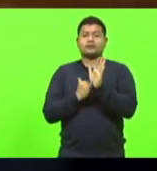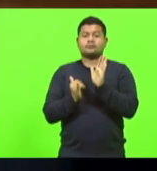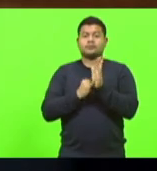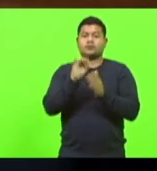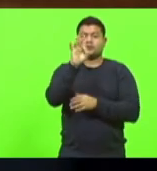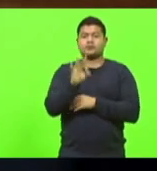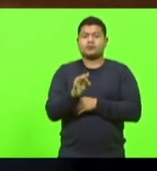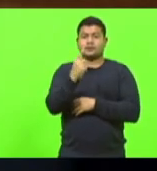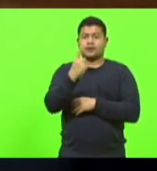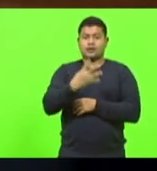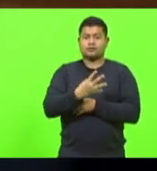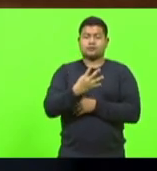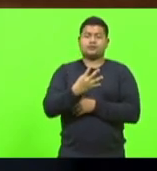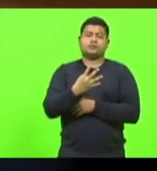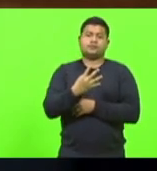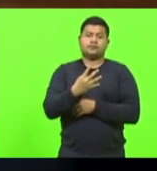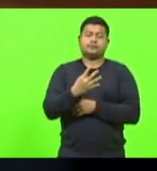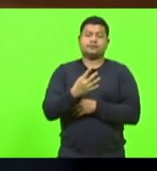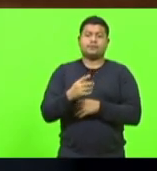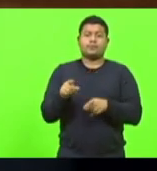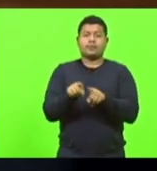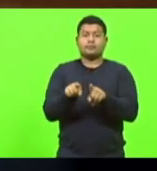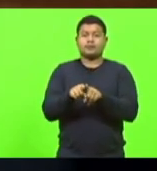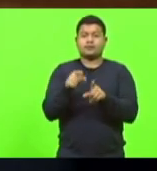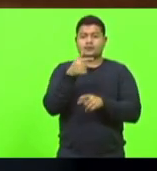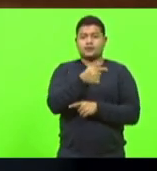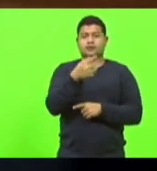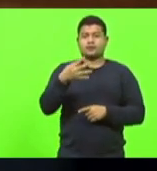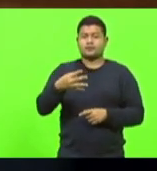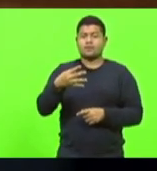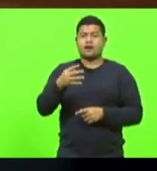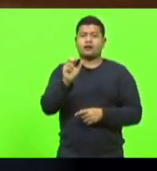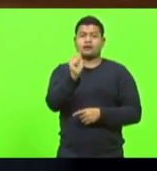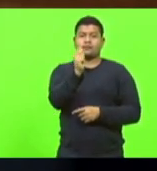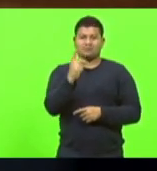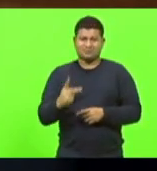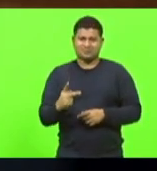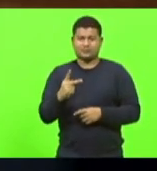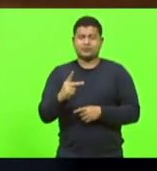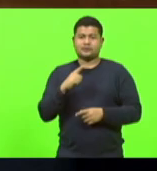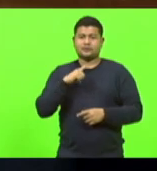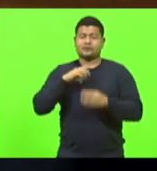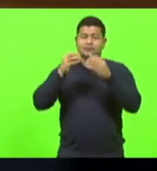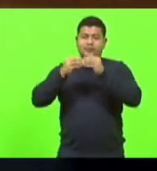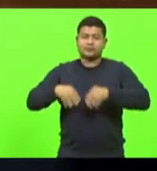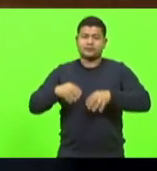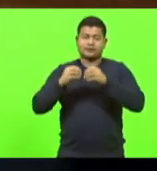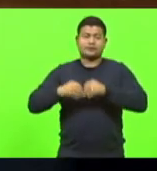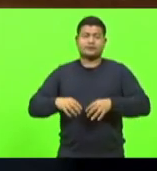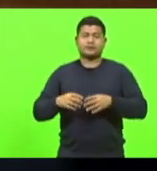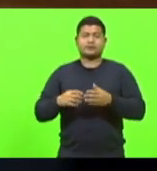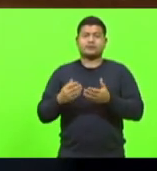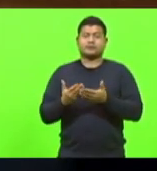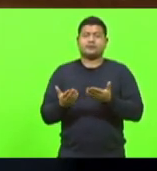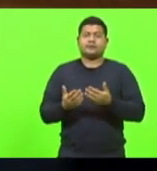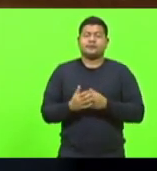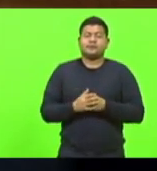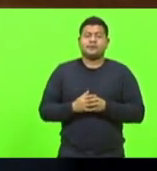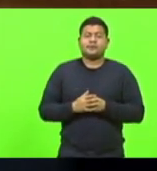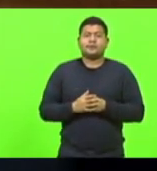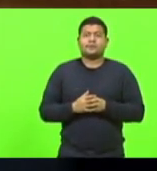por 174 por cento dos aposentados são atingidos com essa medida